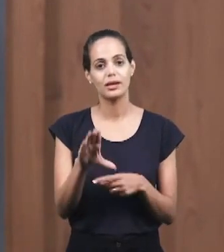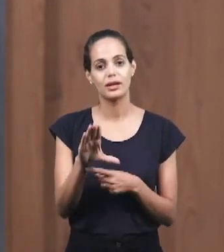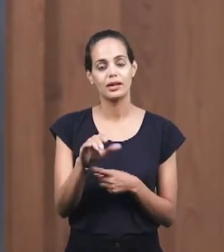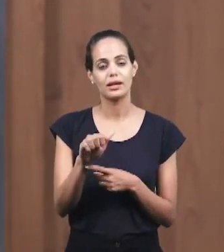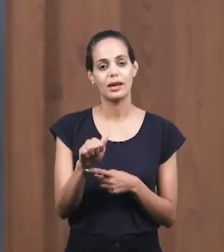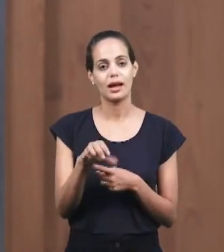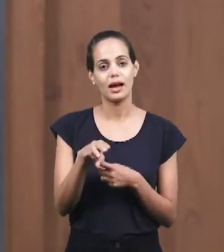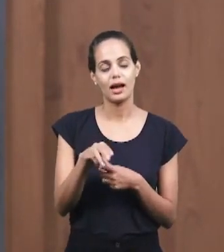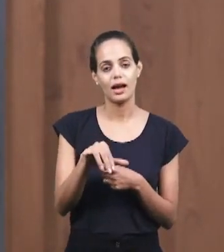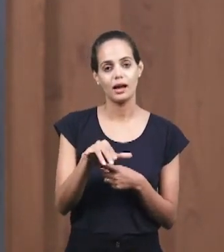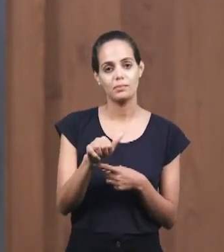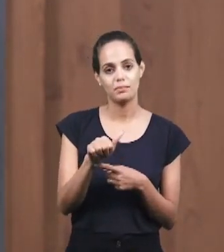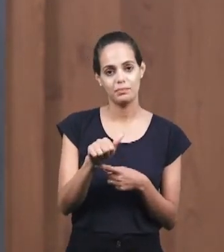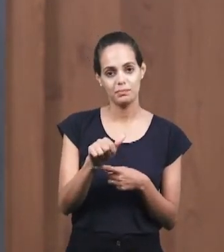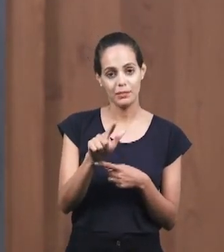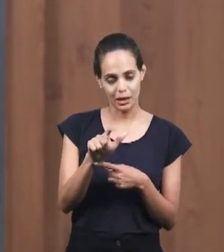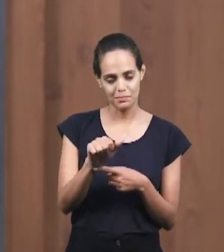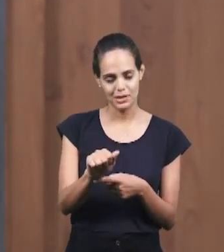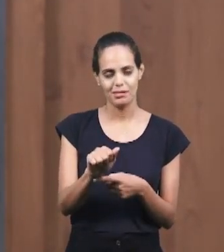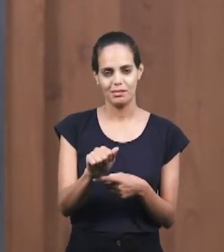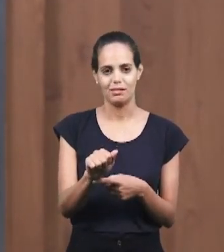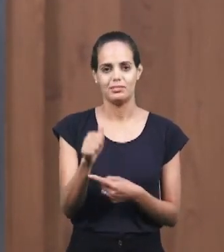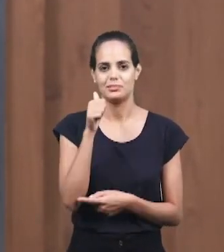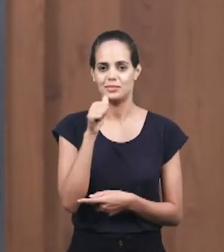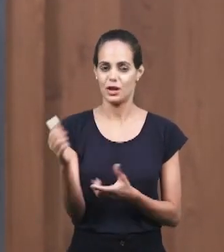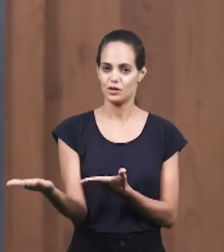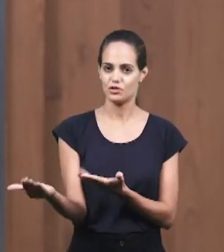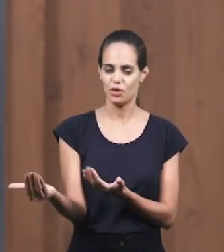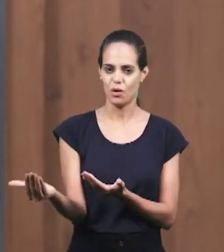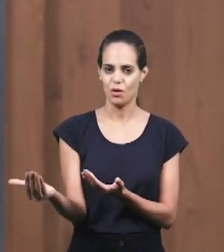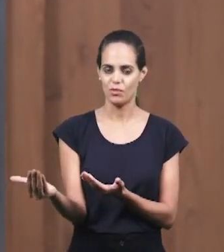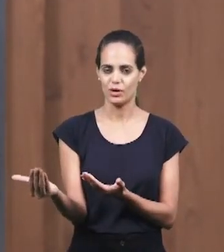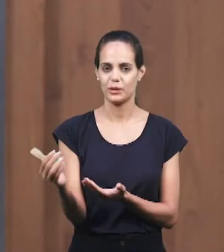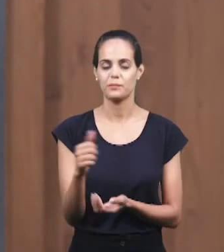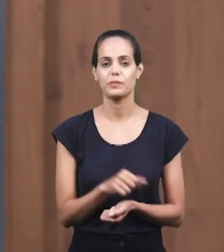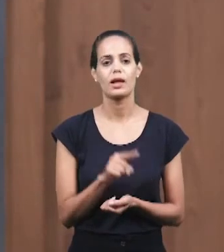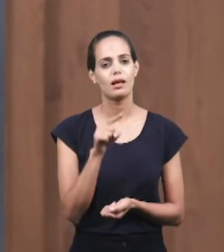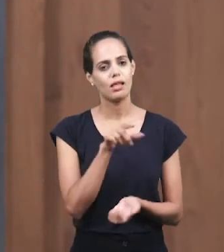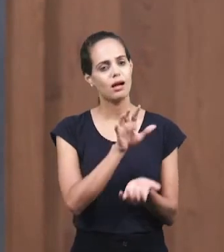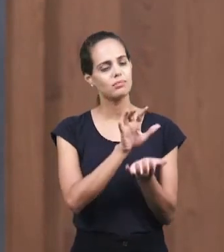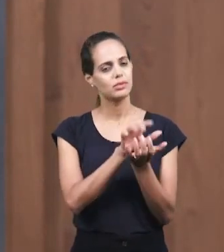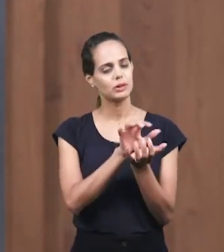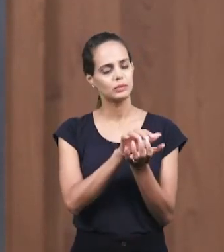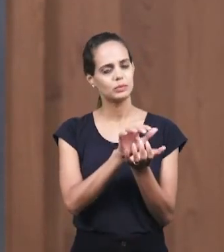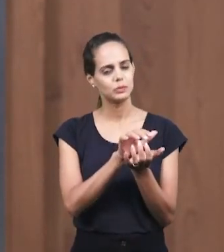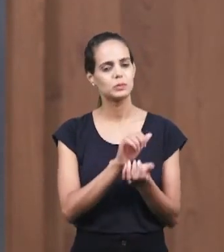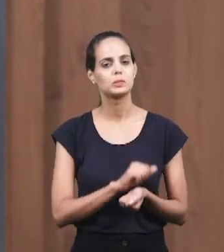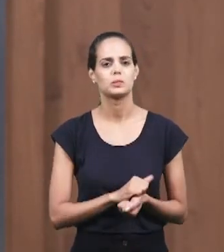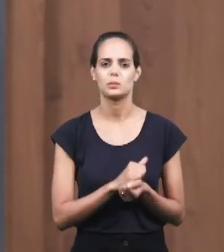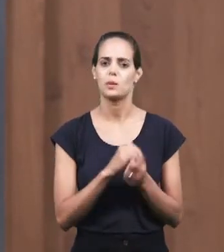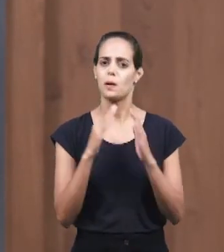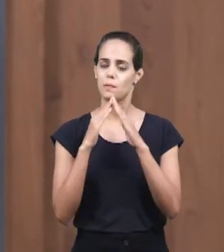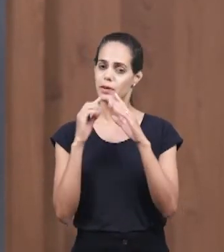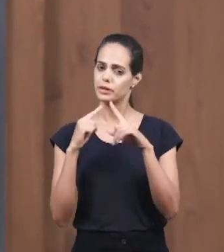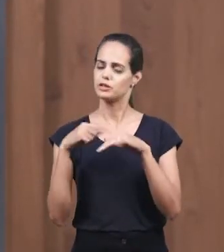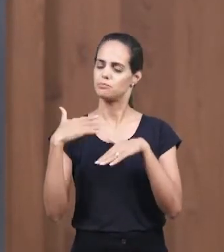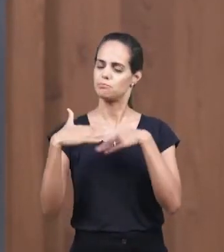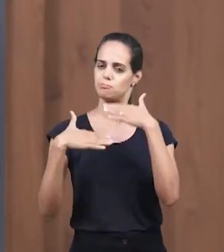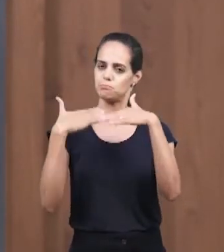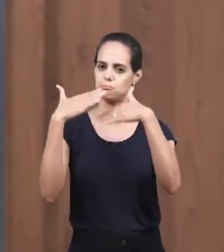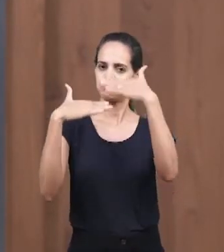de Rosarinho, a igreja de Rosarinho, uma igreja muito antiga ali em Recife, muito próspera, e ela dizendo